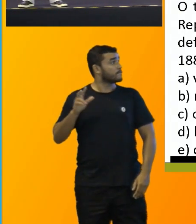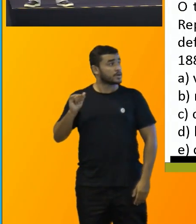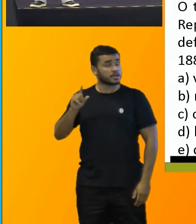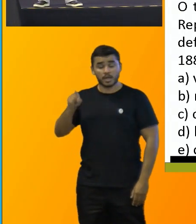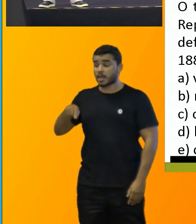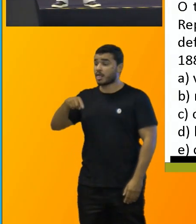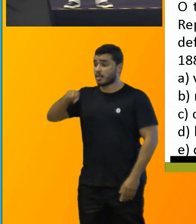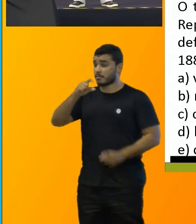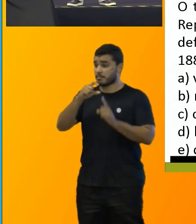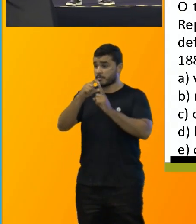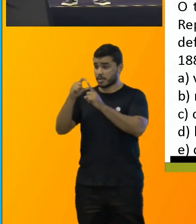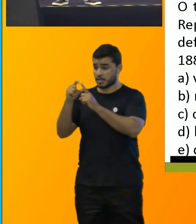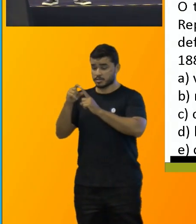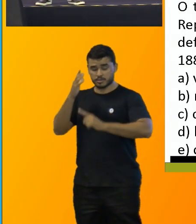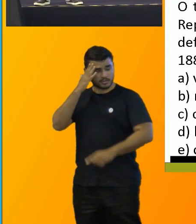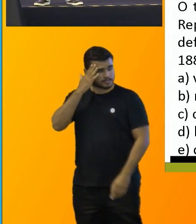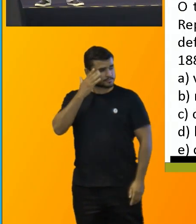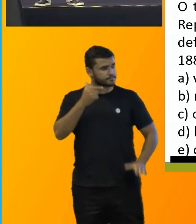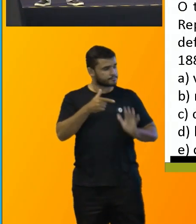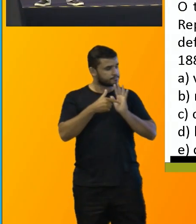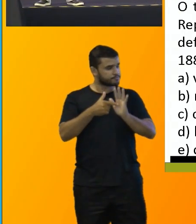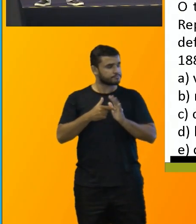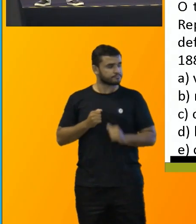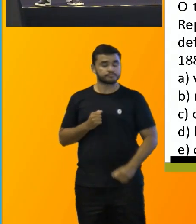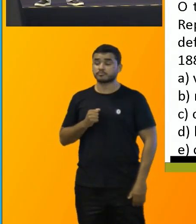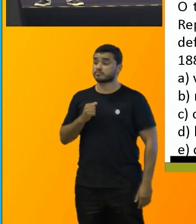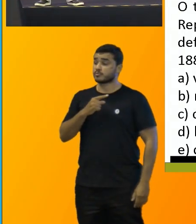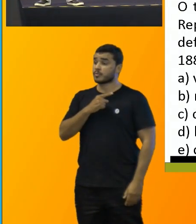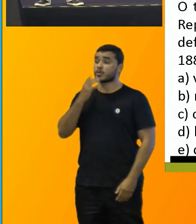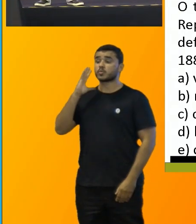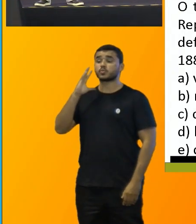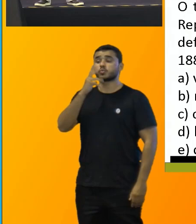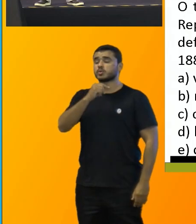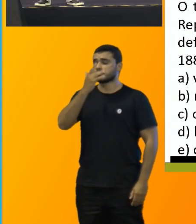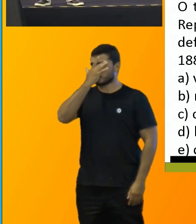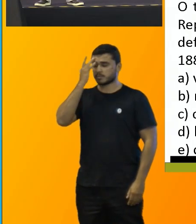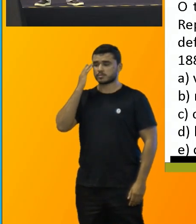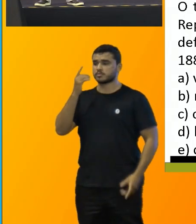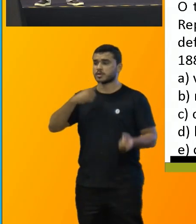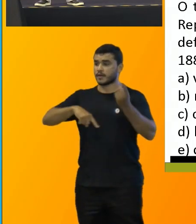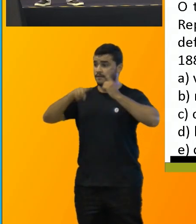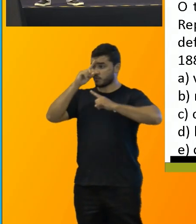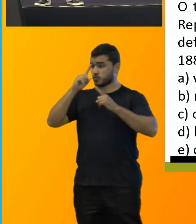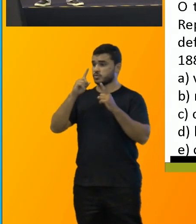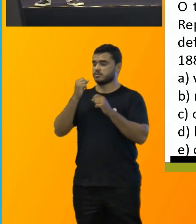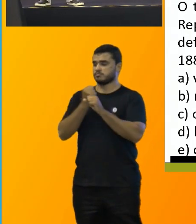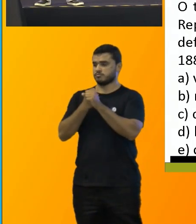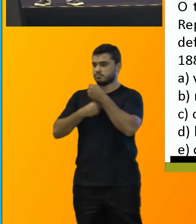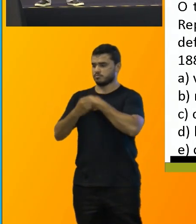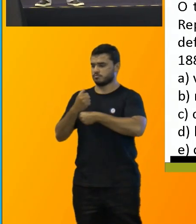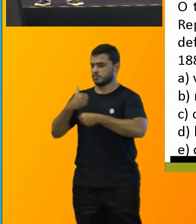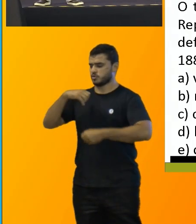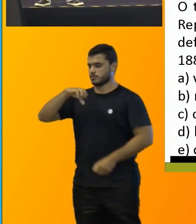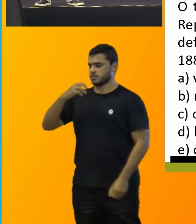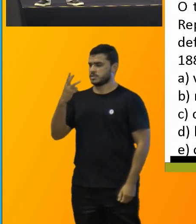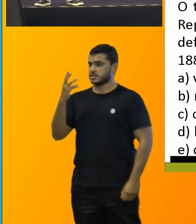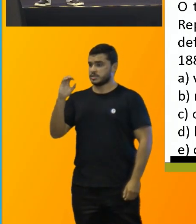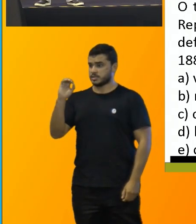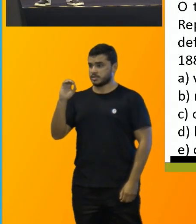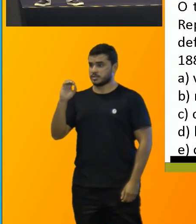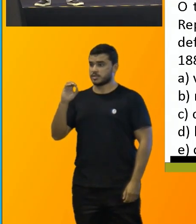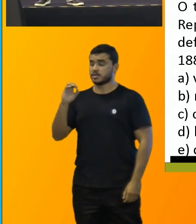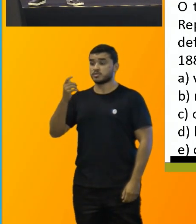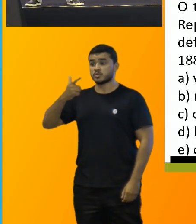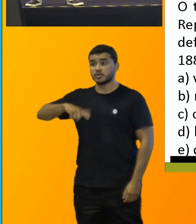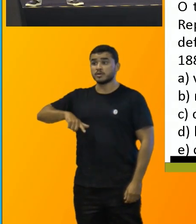perplexo. Essa versão foi relida pelos enaltecedores da Revolução de 30. Perceba a palavra